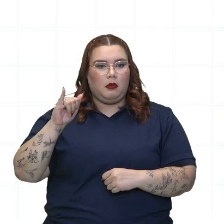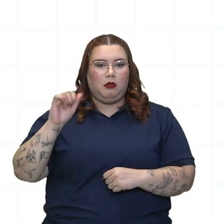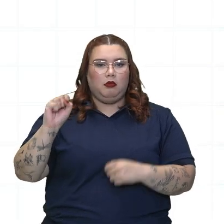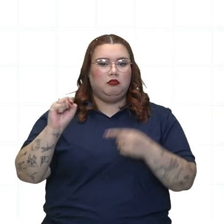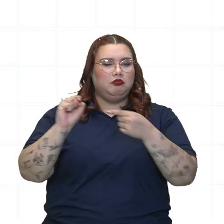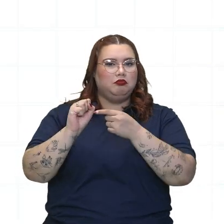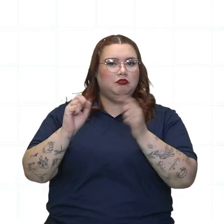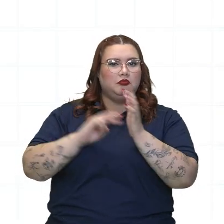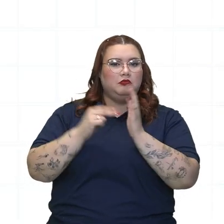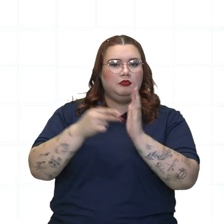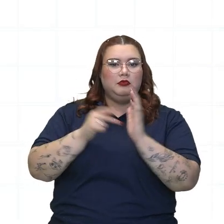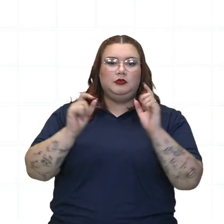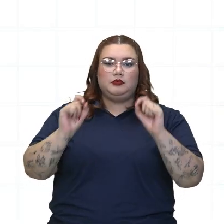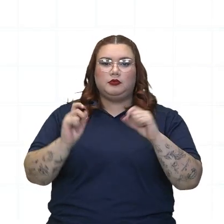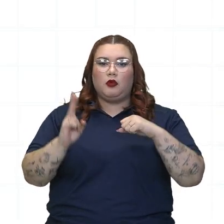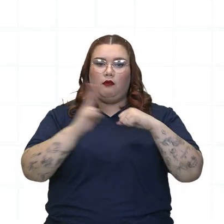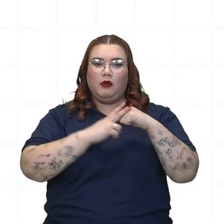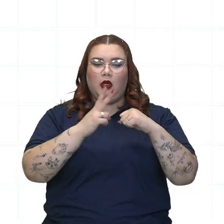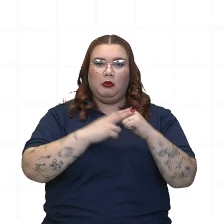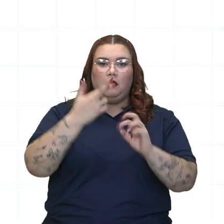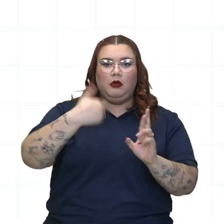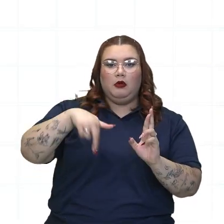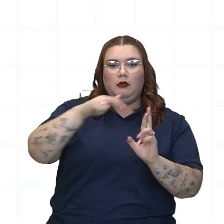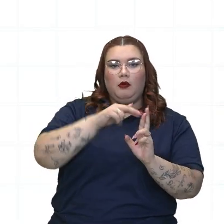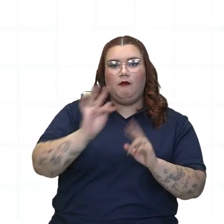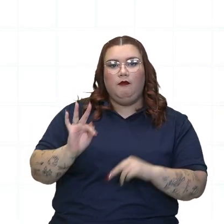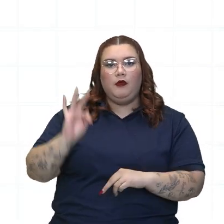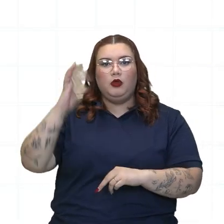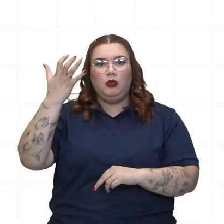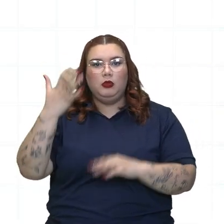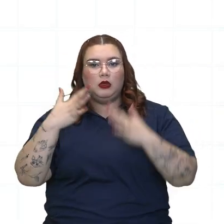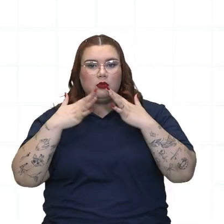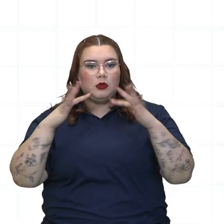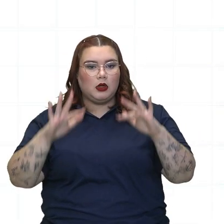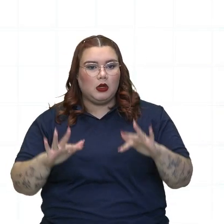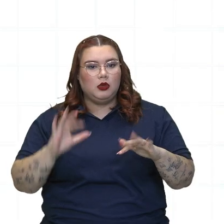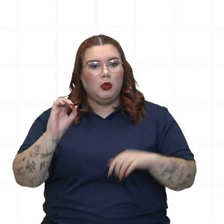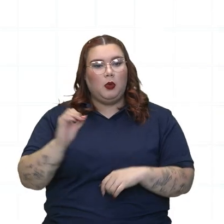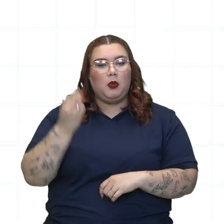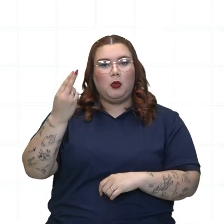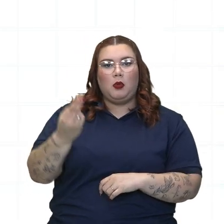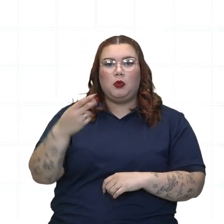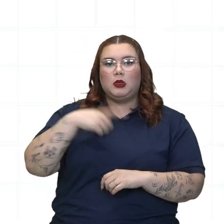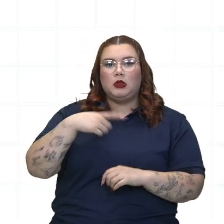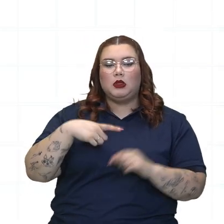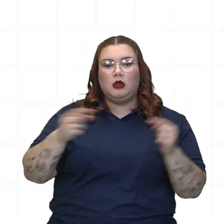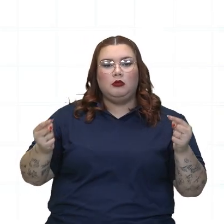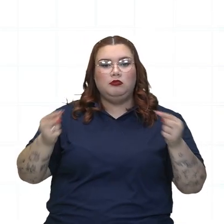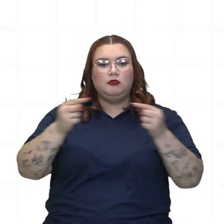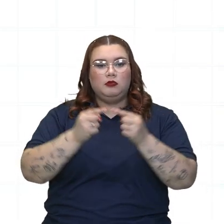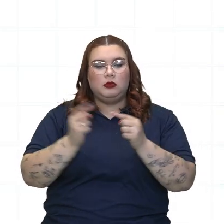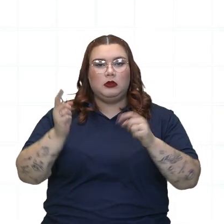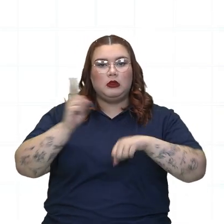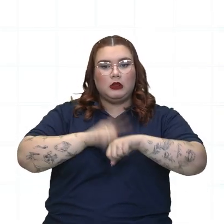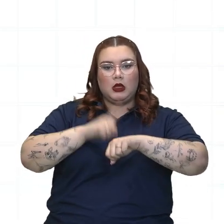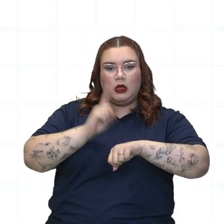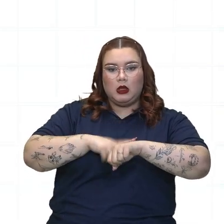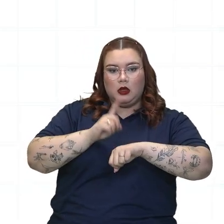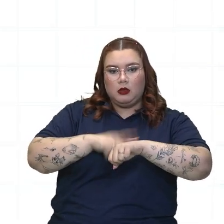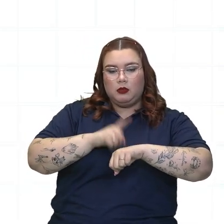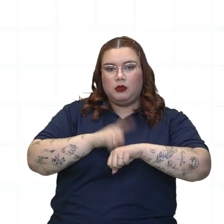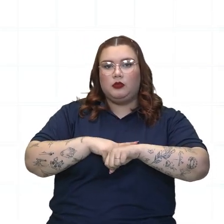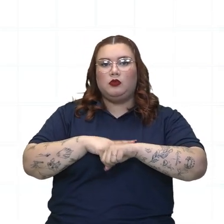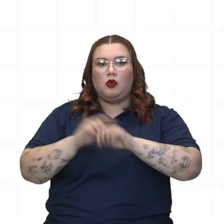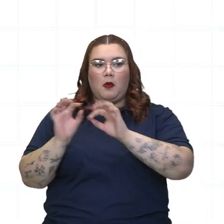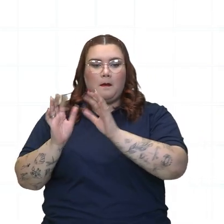Esses verbos impessoais são verbos que expressam os fenômenos da natureza, ou aqueles que indicam o tempo, né? Ajudam a indicar